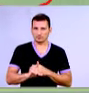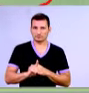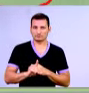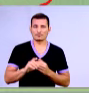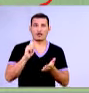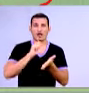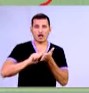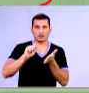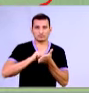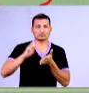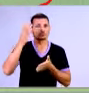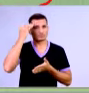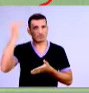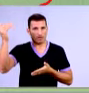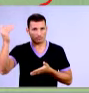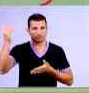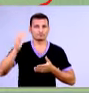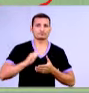autorais.